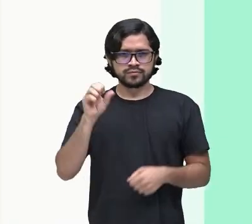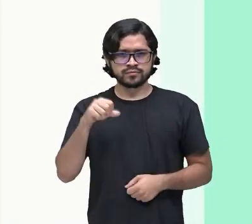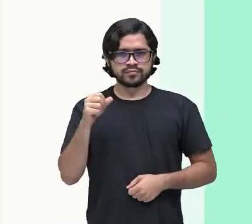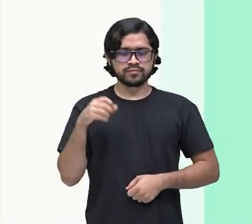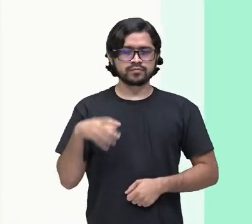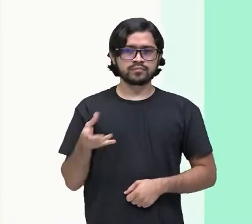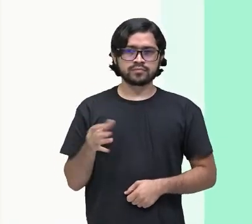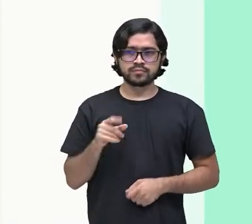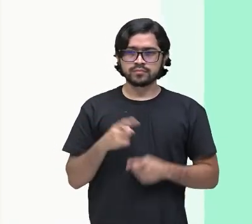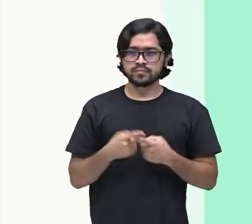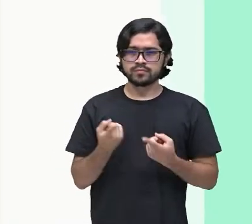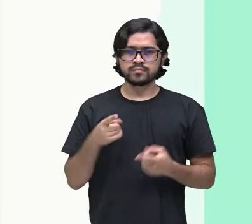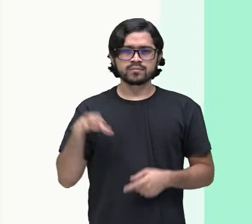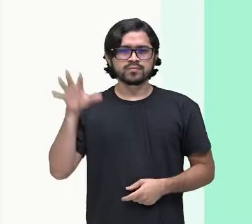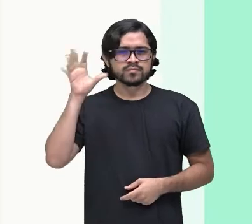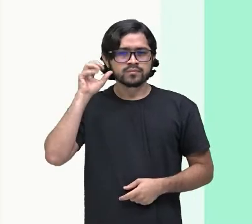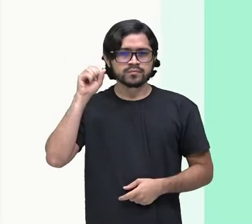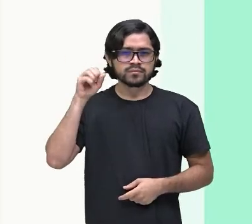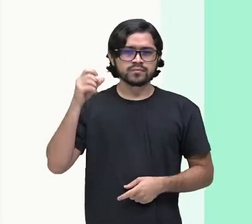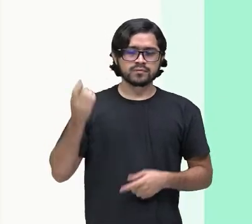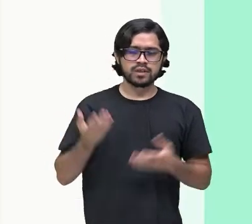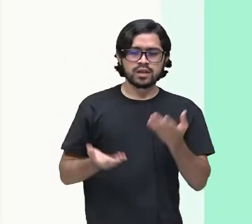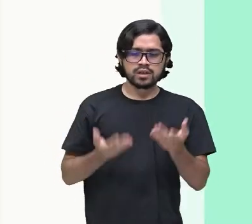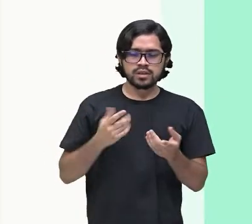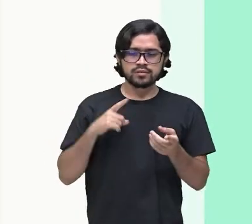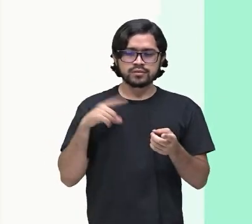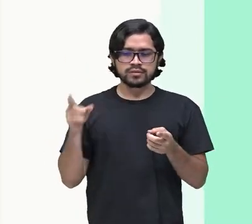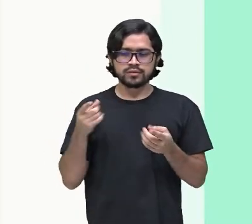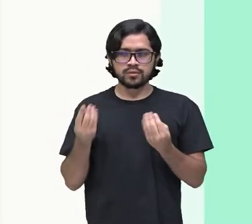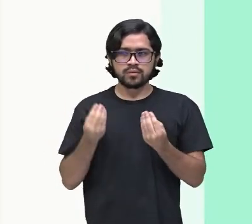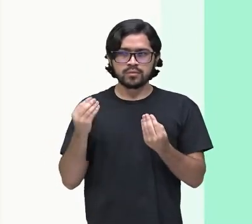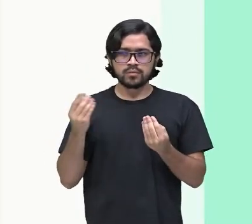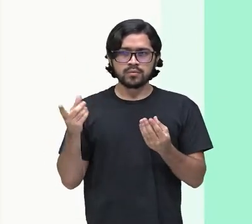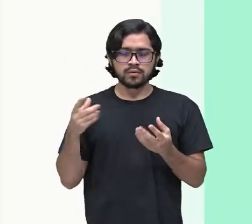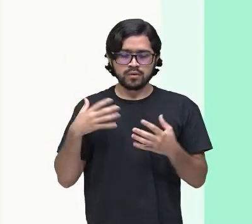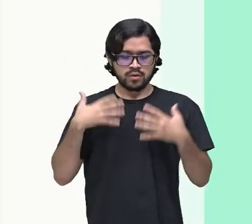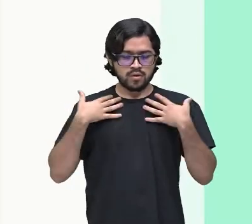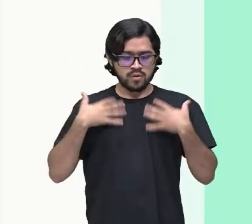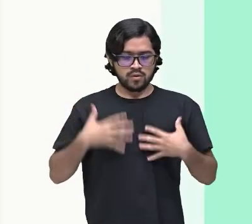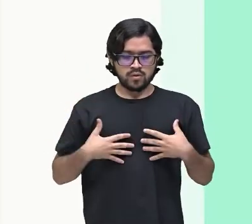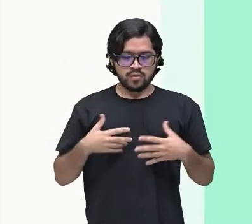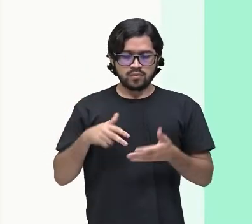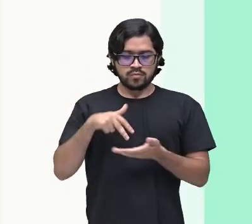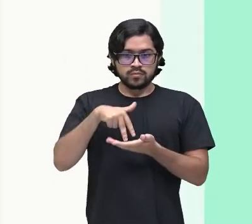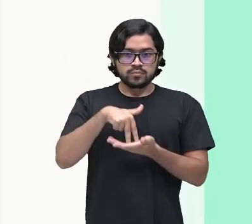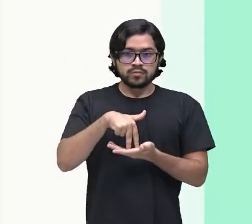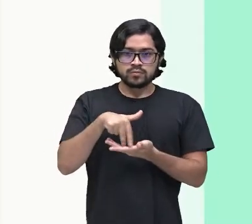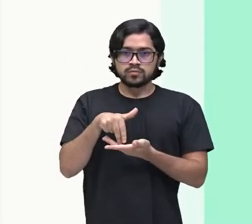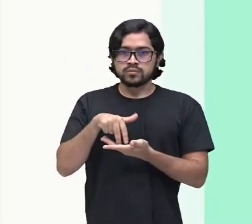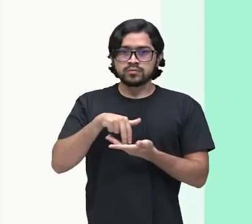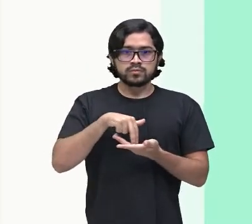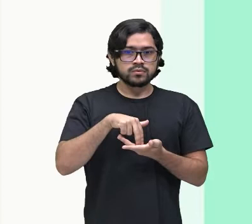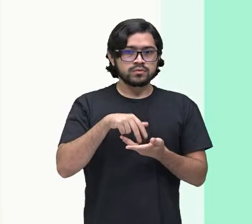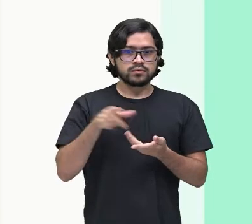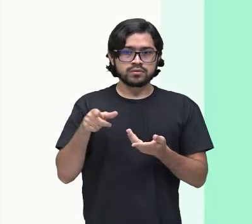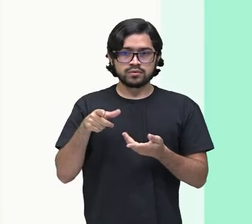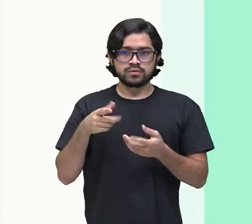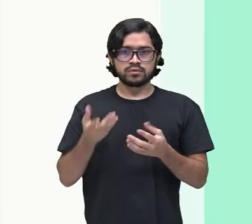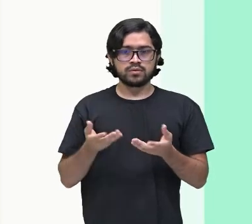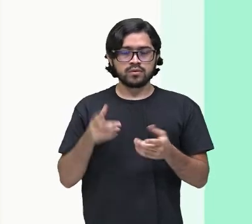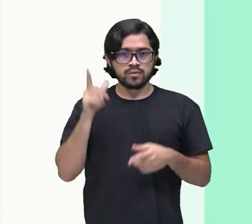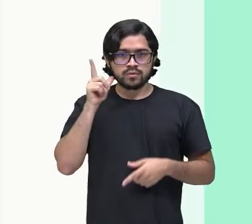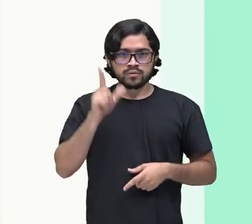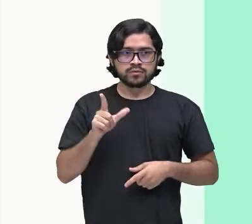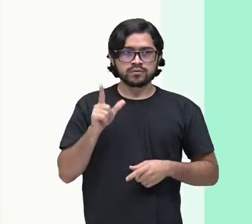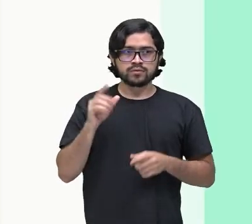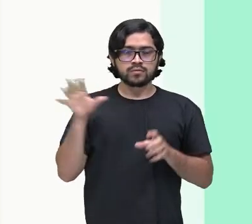perceberem os sons, eles também nos dão informações sobre a posição dos nossos corpos, sendo parcialmente responsáveis por nosso equilíbrio.